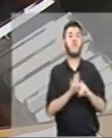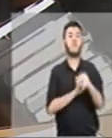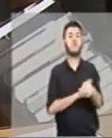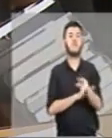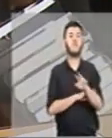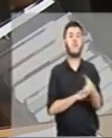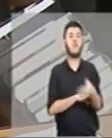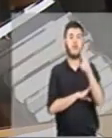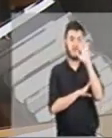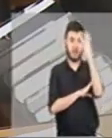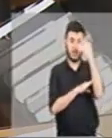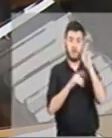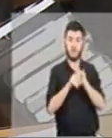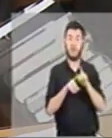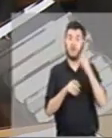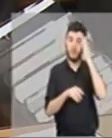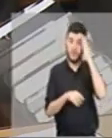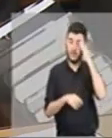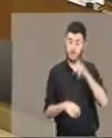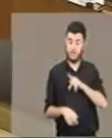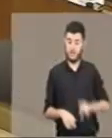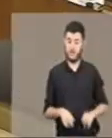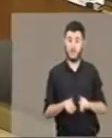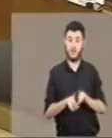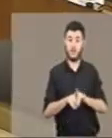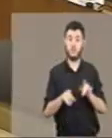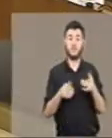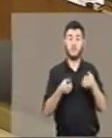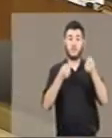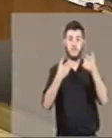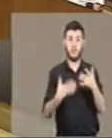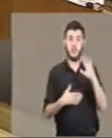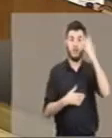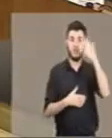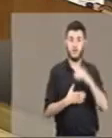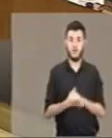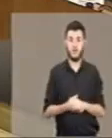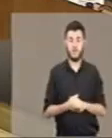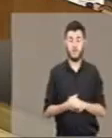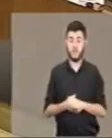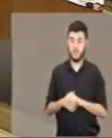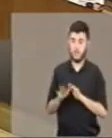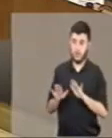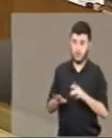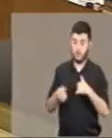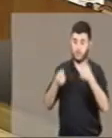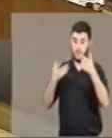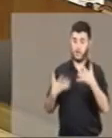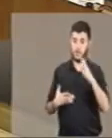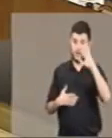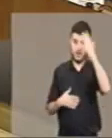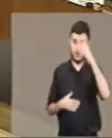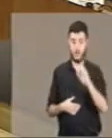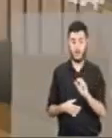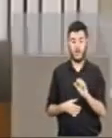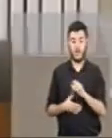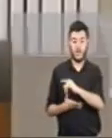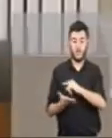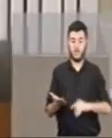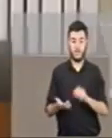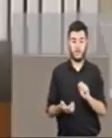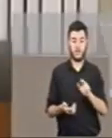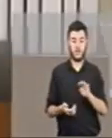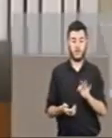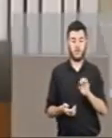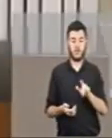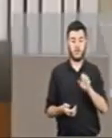solução adequada para essa questão. Eu estou proclamando o resultado da cautelar. Da cautelar. E, eventual